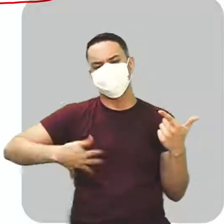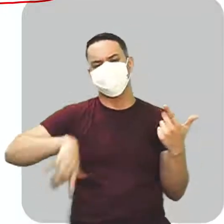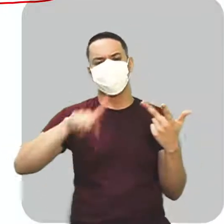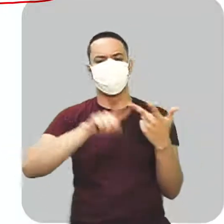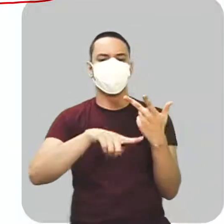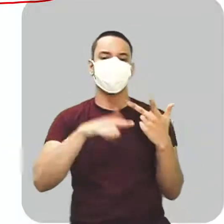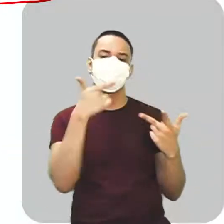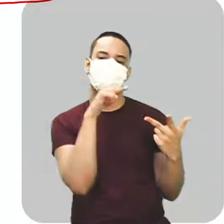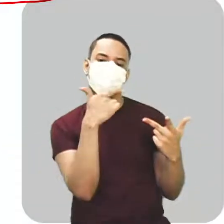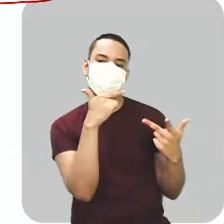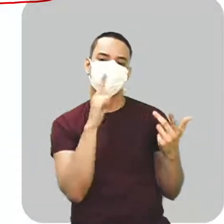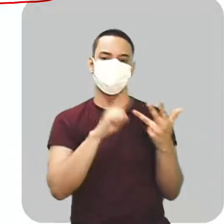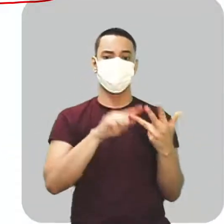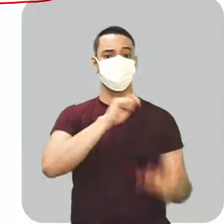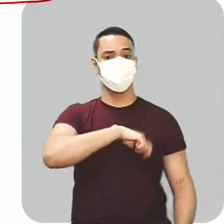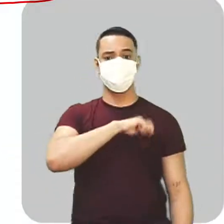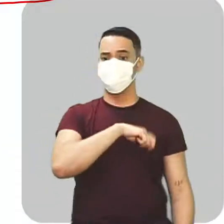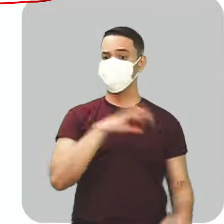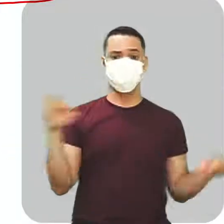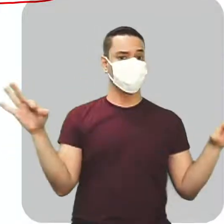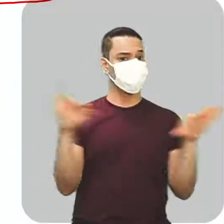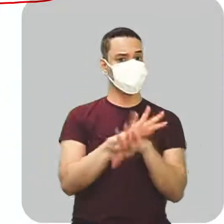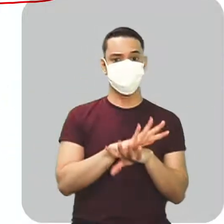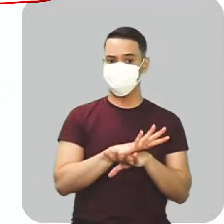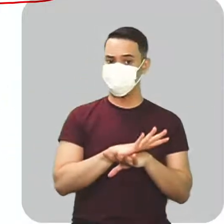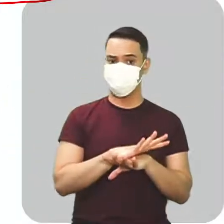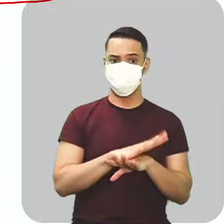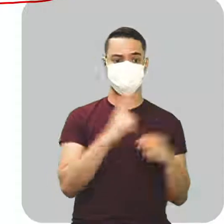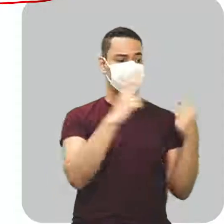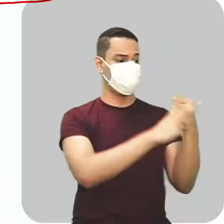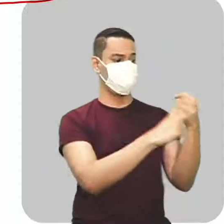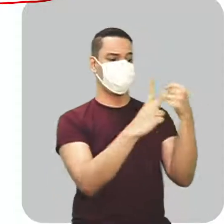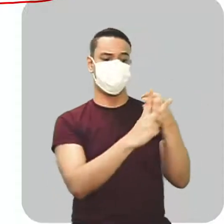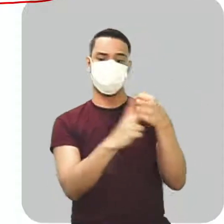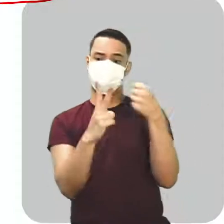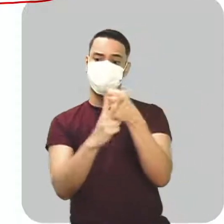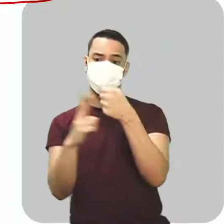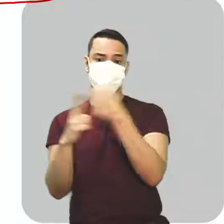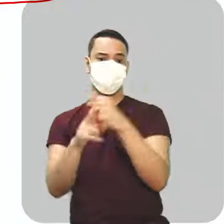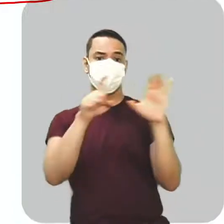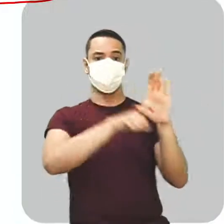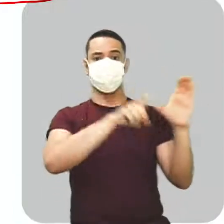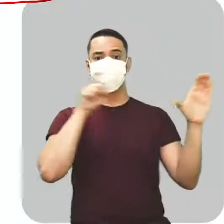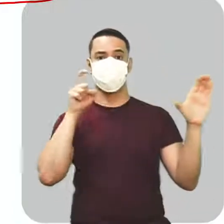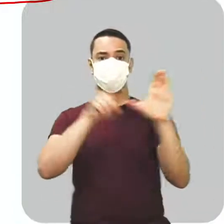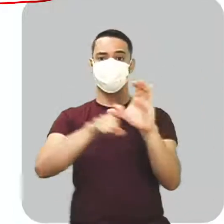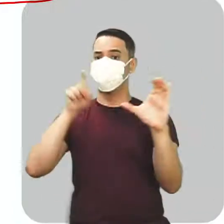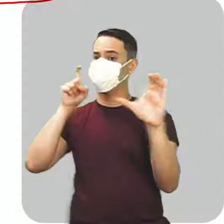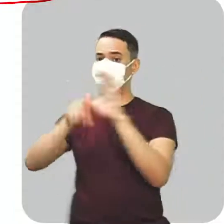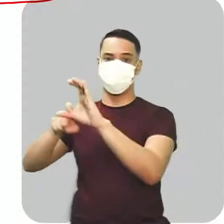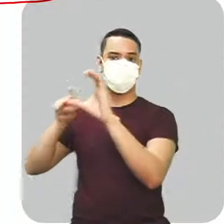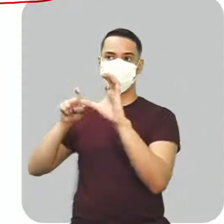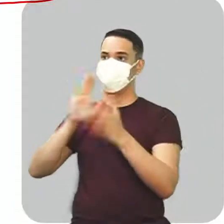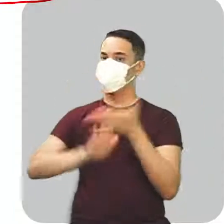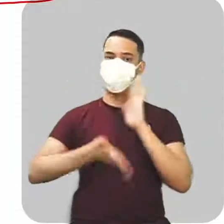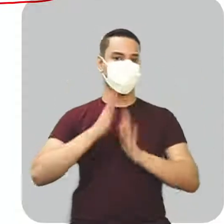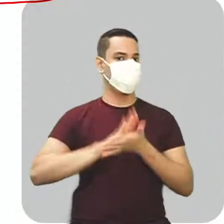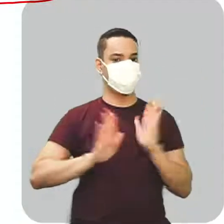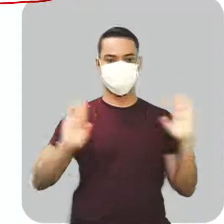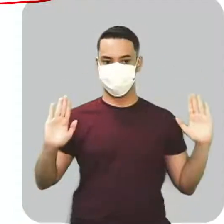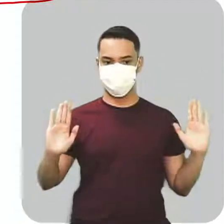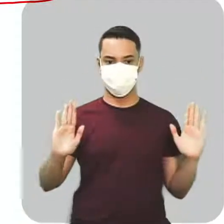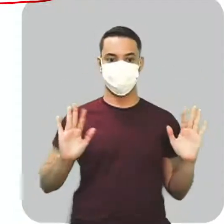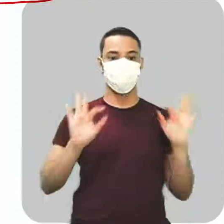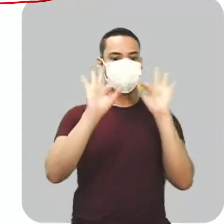e ameaçam. Belezinha? Ó, verbo. Então, período composto por coordenação. E aquela